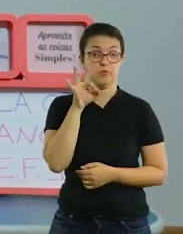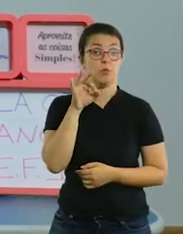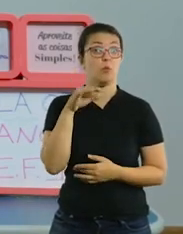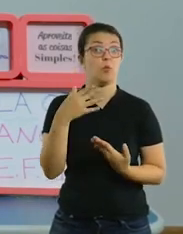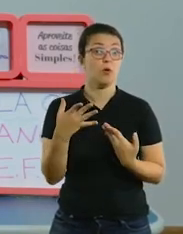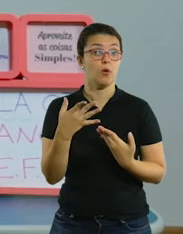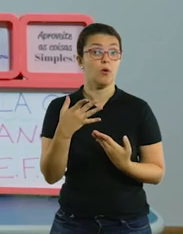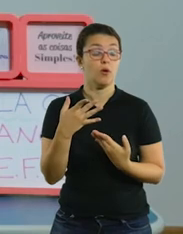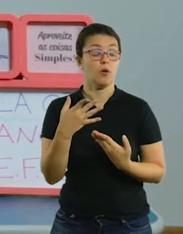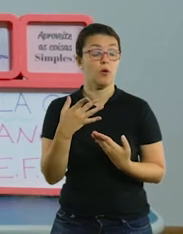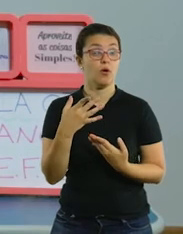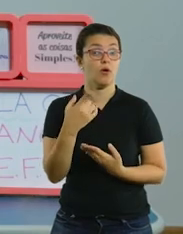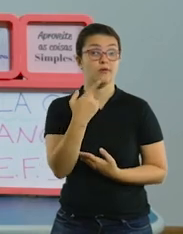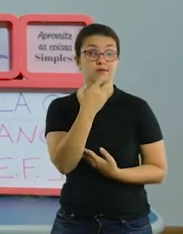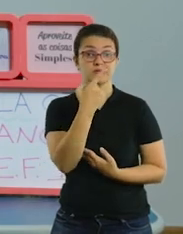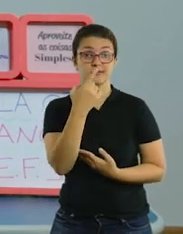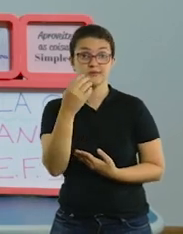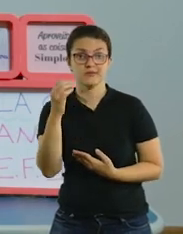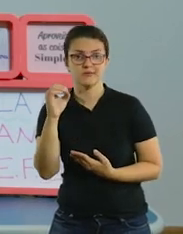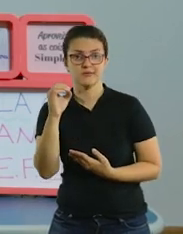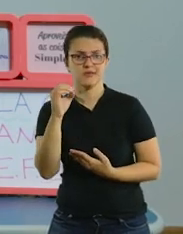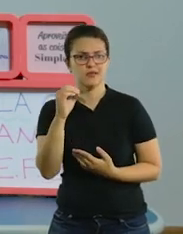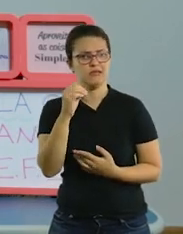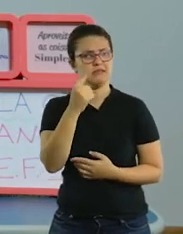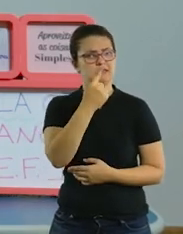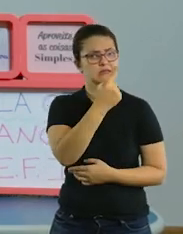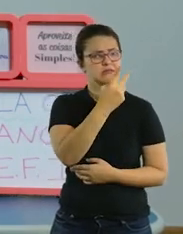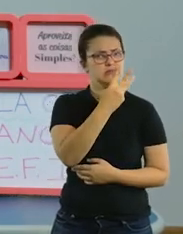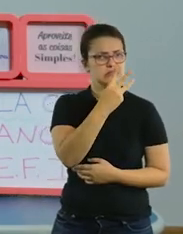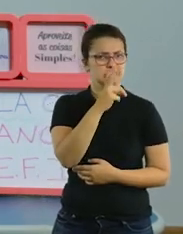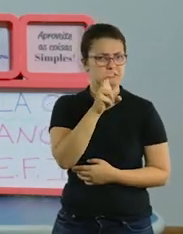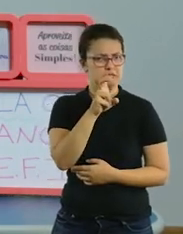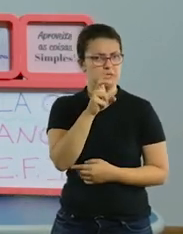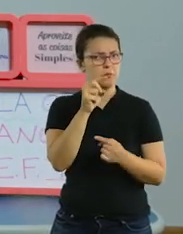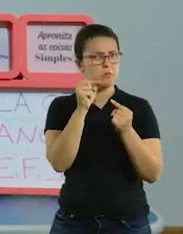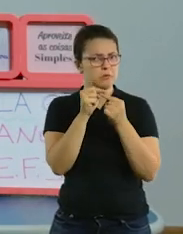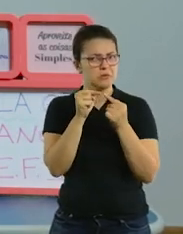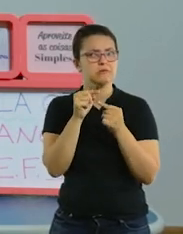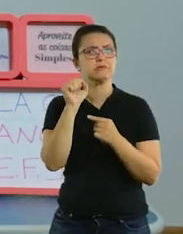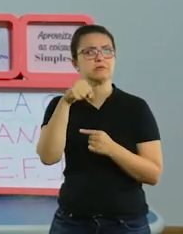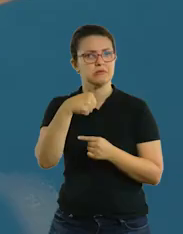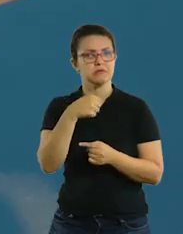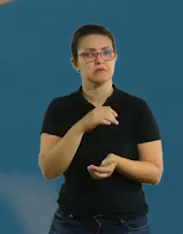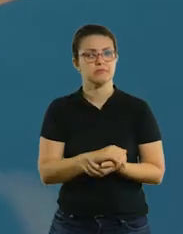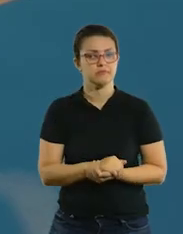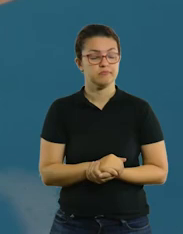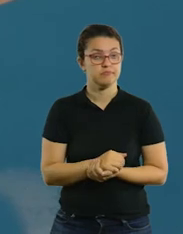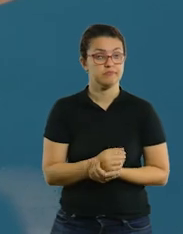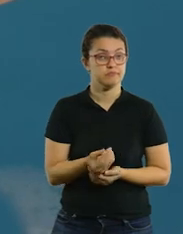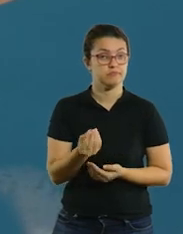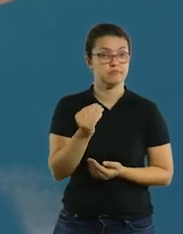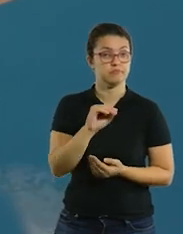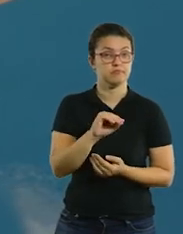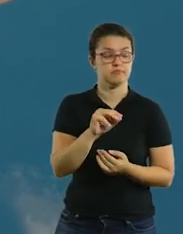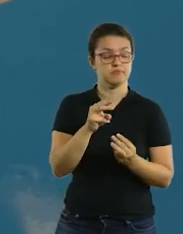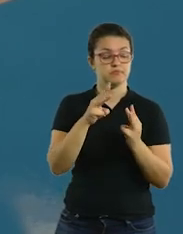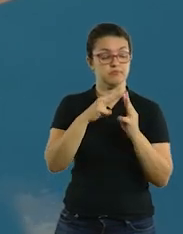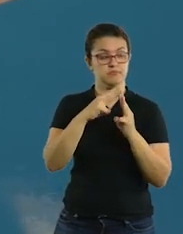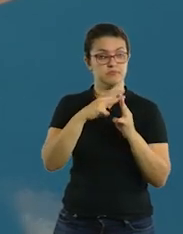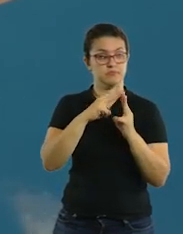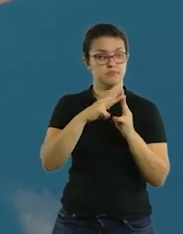O número que eu retirei foi o 100. O 100 compõe o número 135? Sim. Então eu vou colocar aqui na